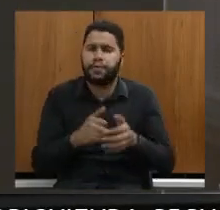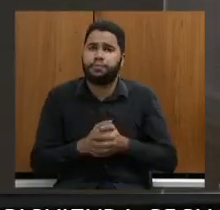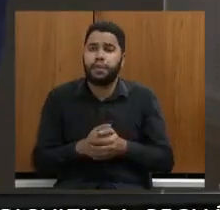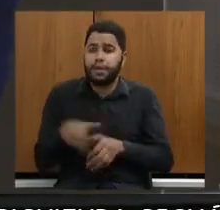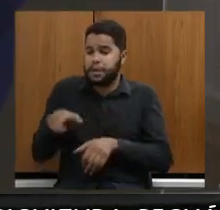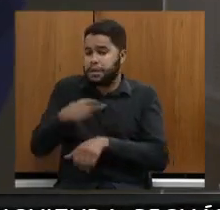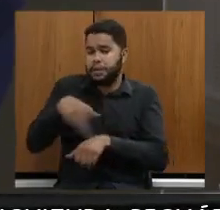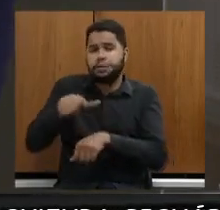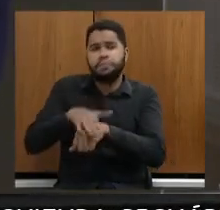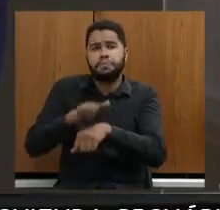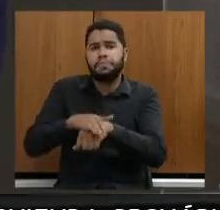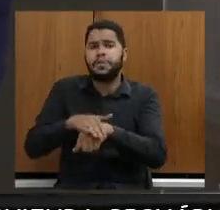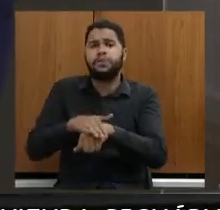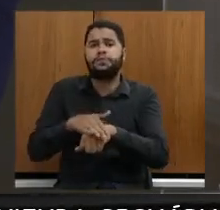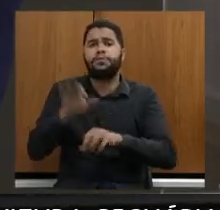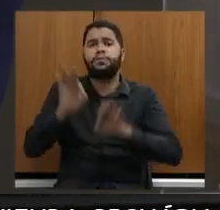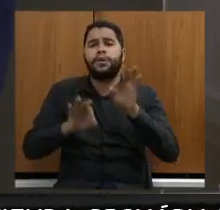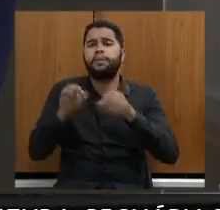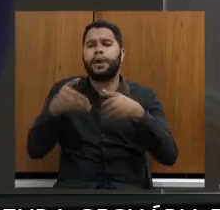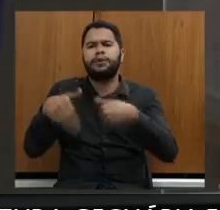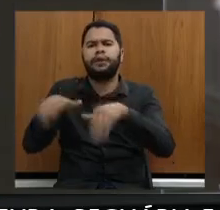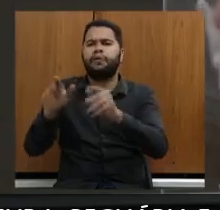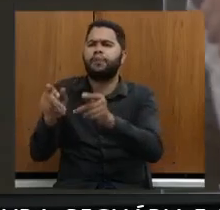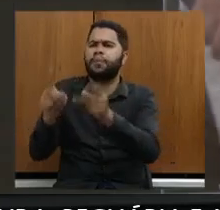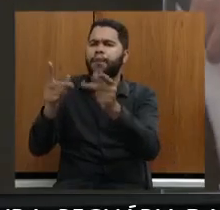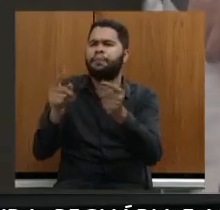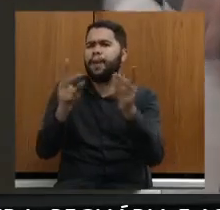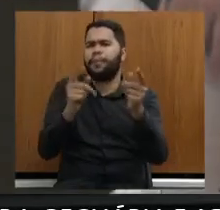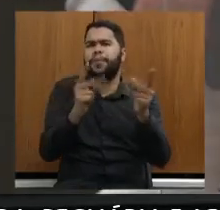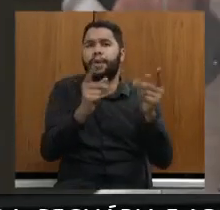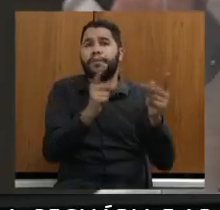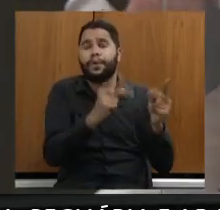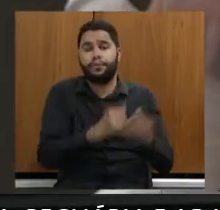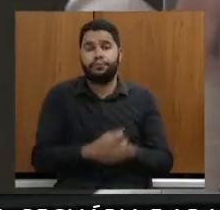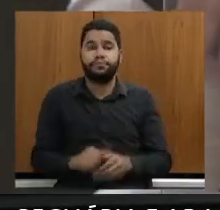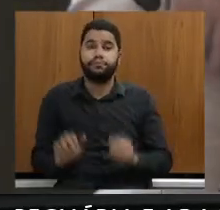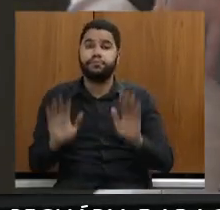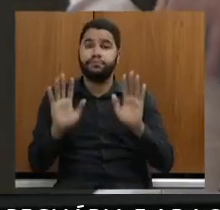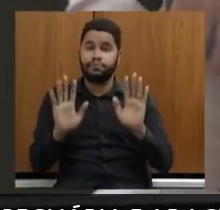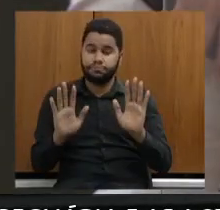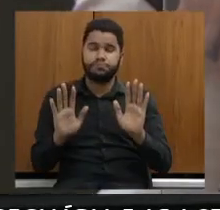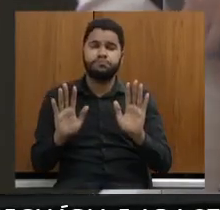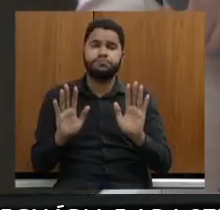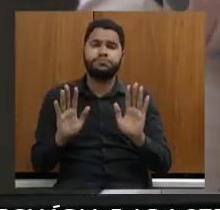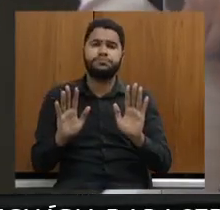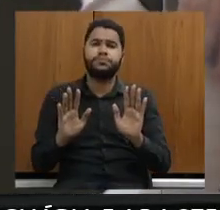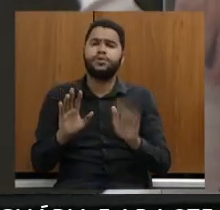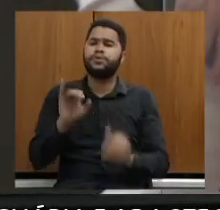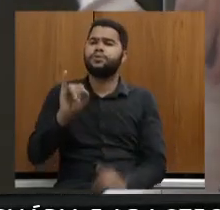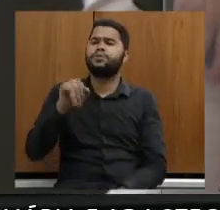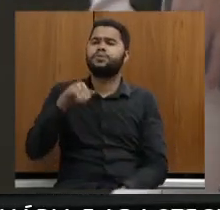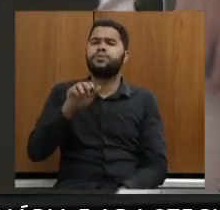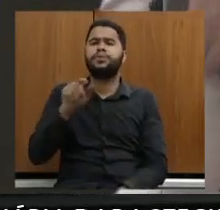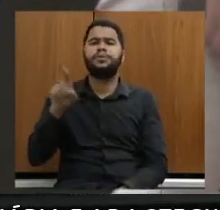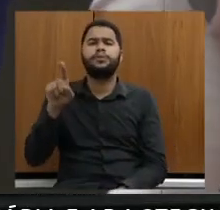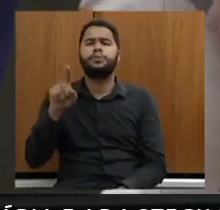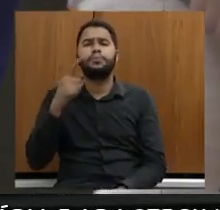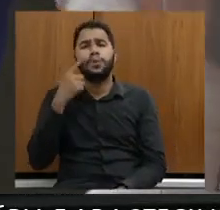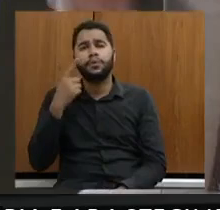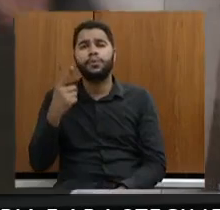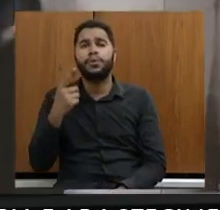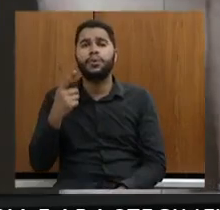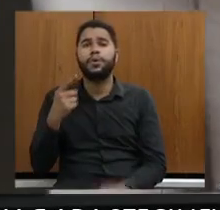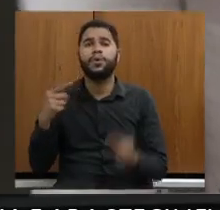os meus preparam e leva para Franca e vende muito melhor é mas aí tá já questão do irmã no estava ver o quê